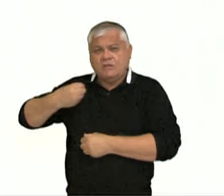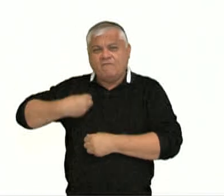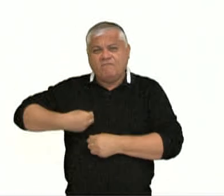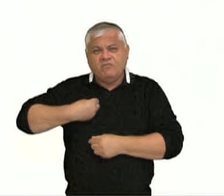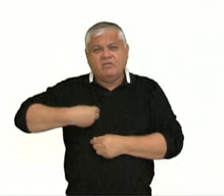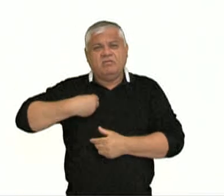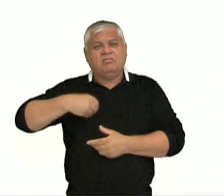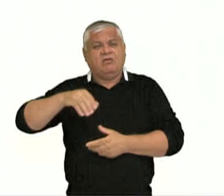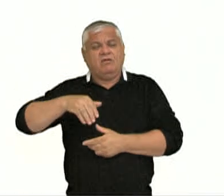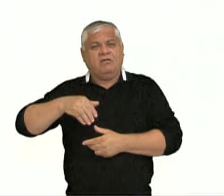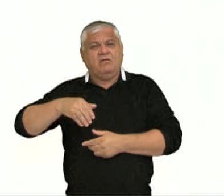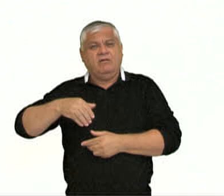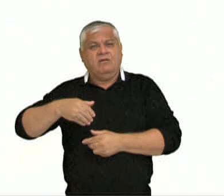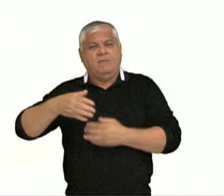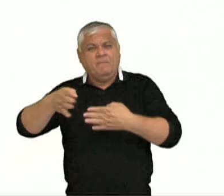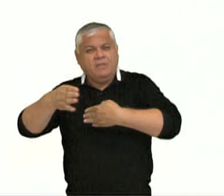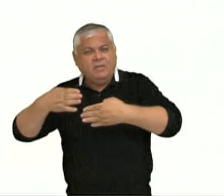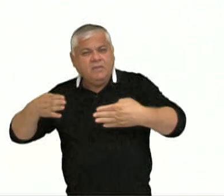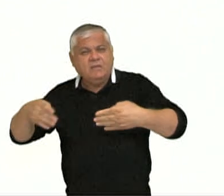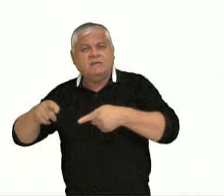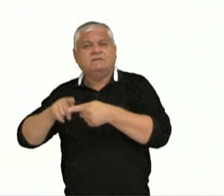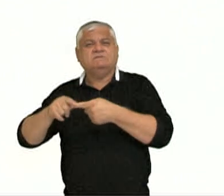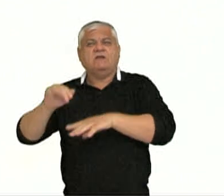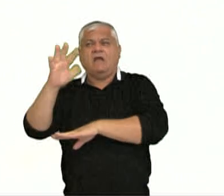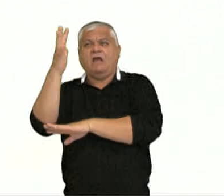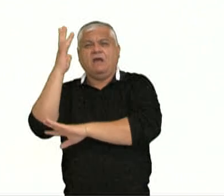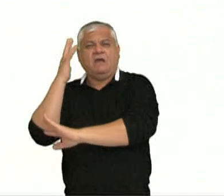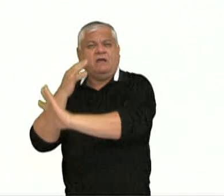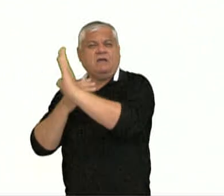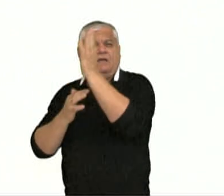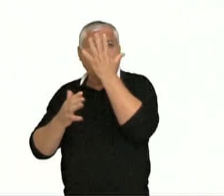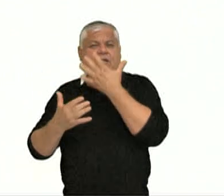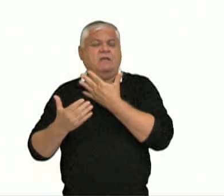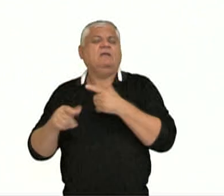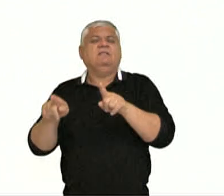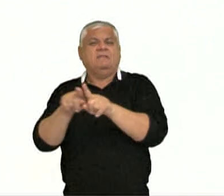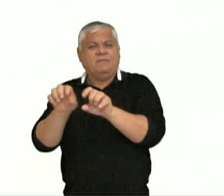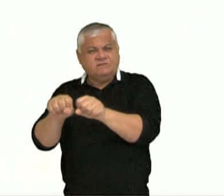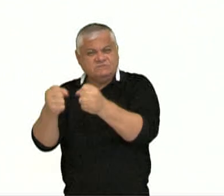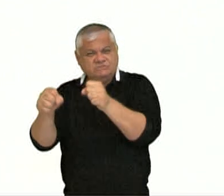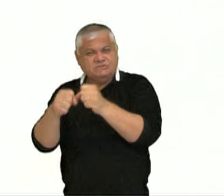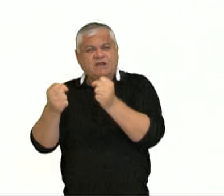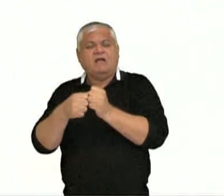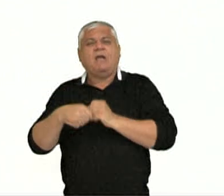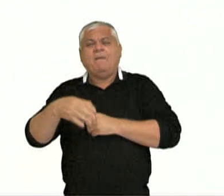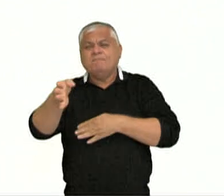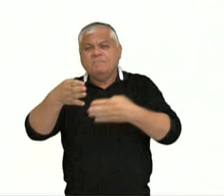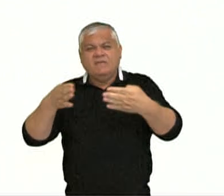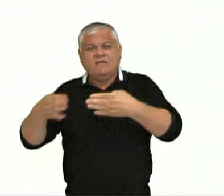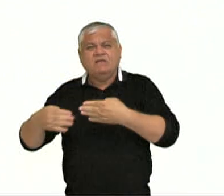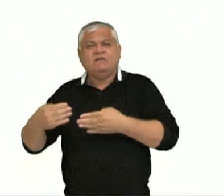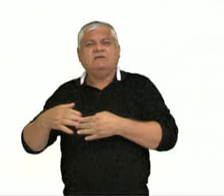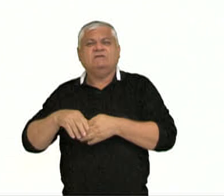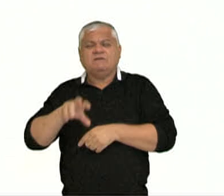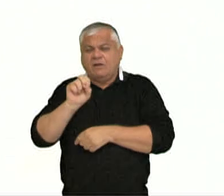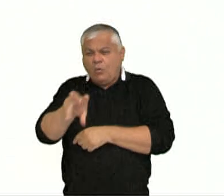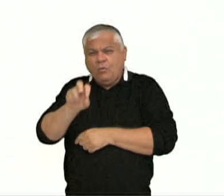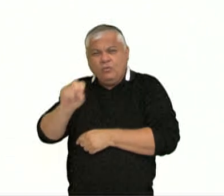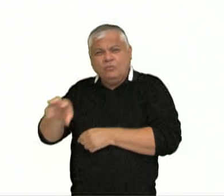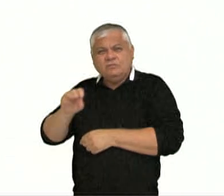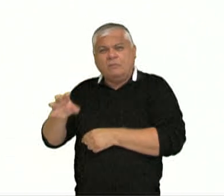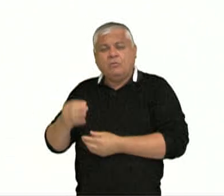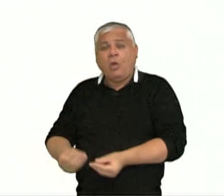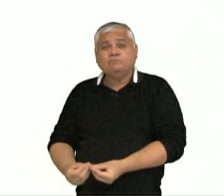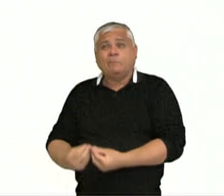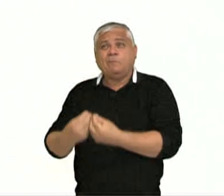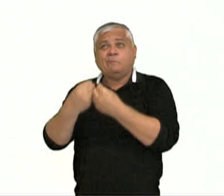principalmente o desequilíbrio ecológico, a contaminação de peixes e outros animais marinhos que serão